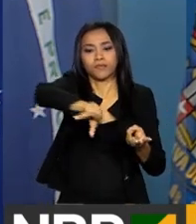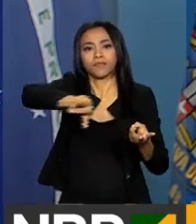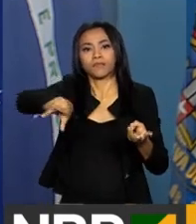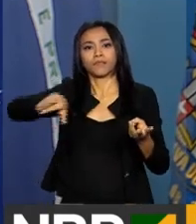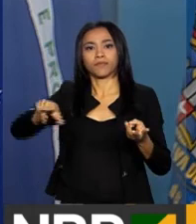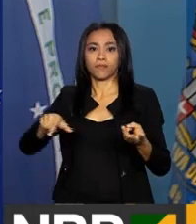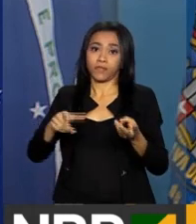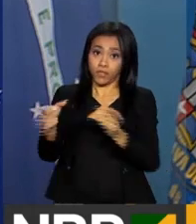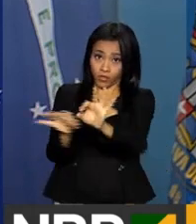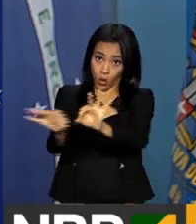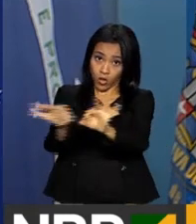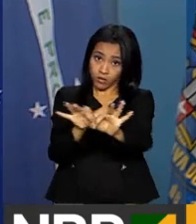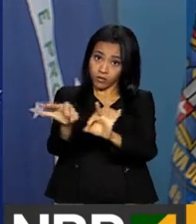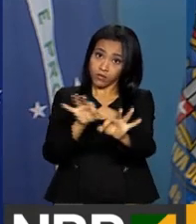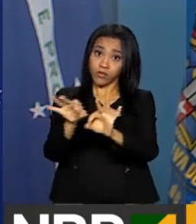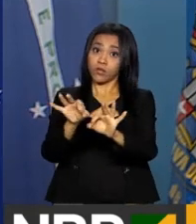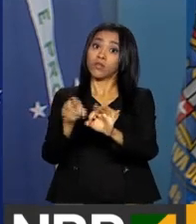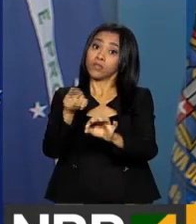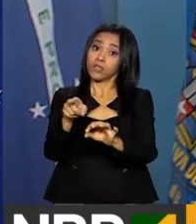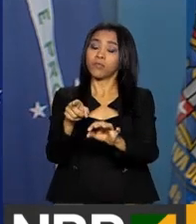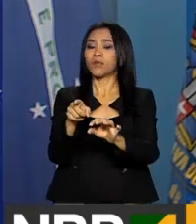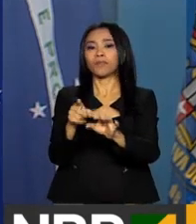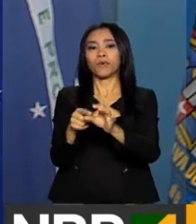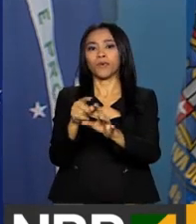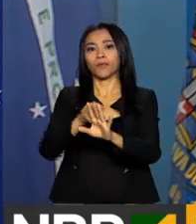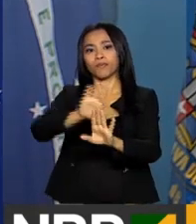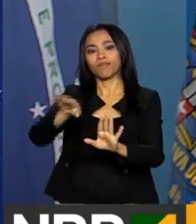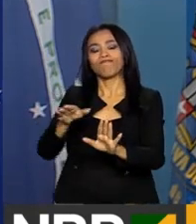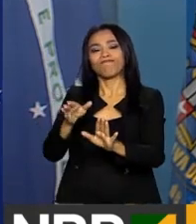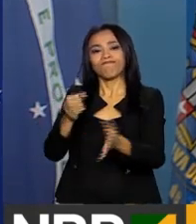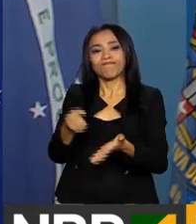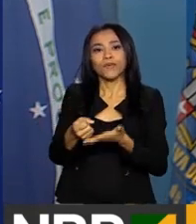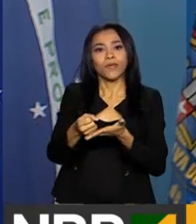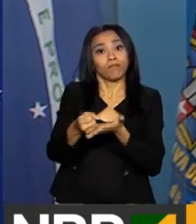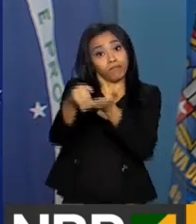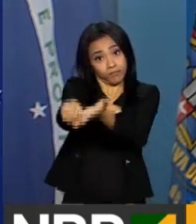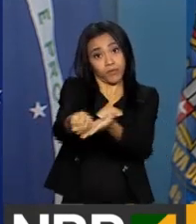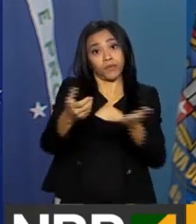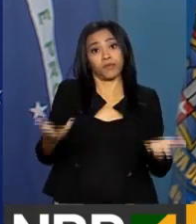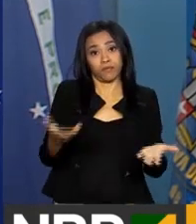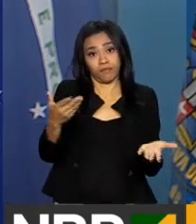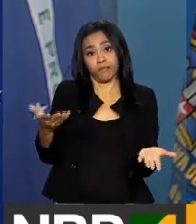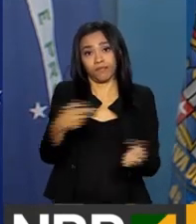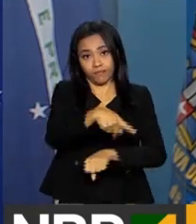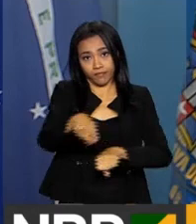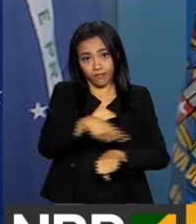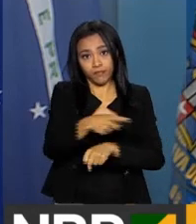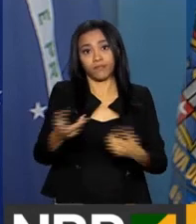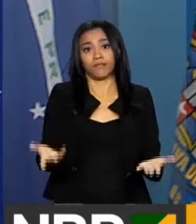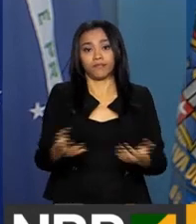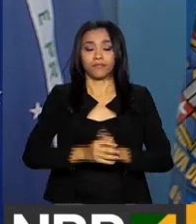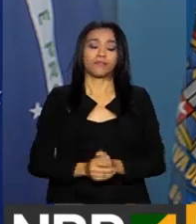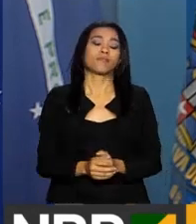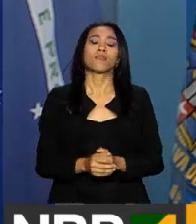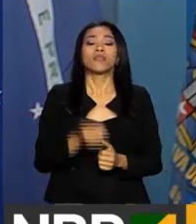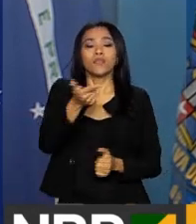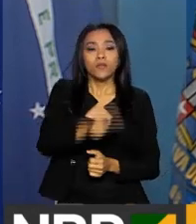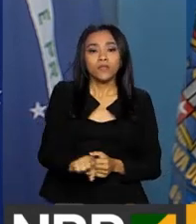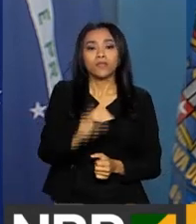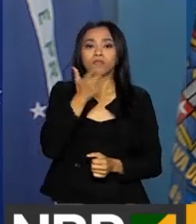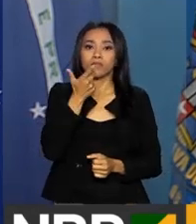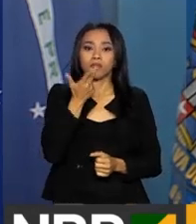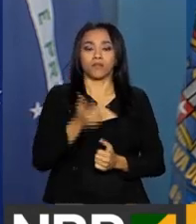convencionou sobre o foco político denominado estado pediu mais uma vez